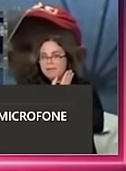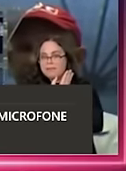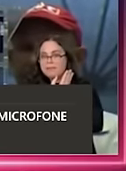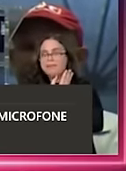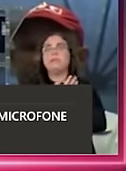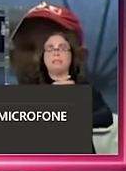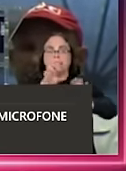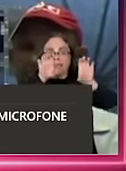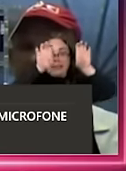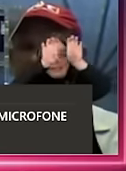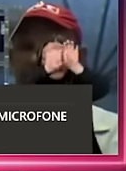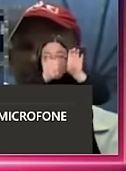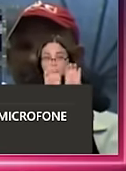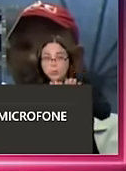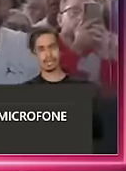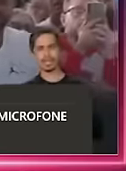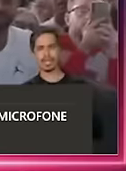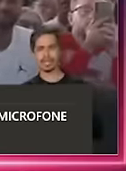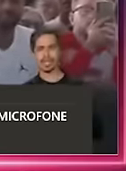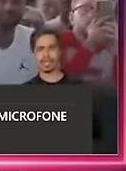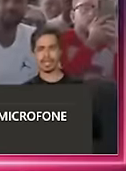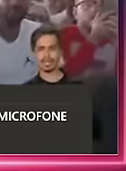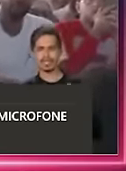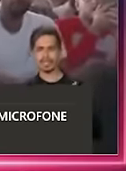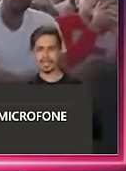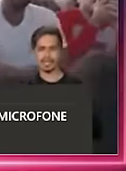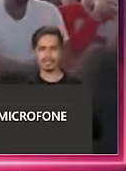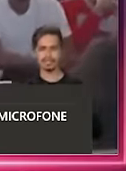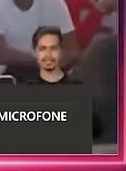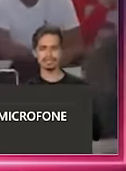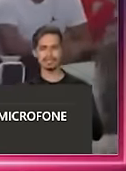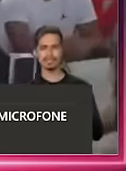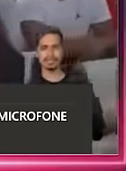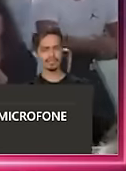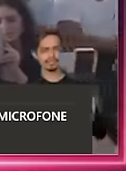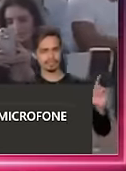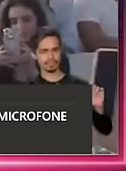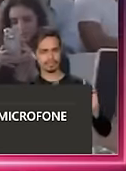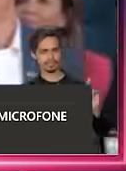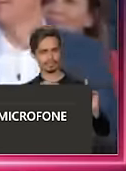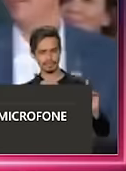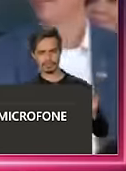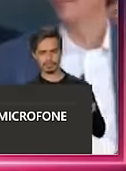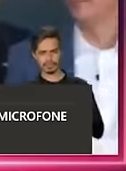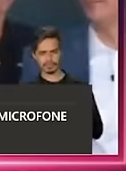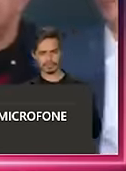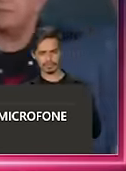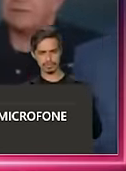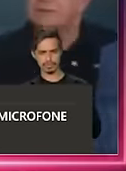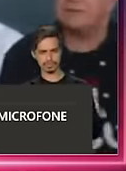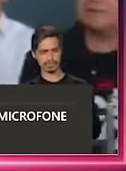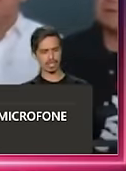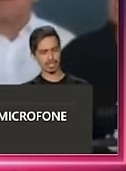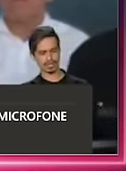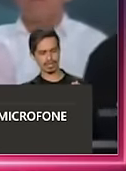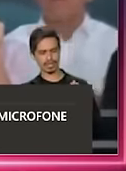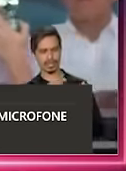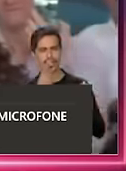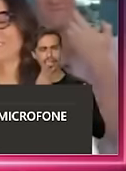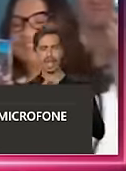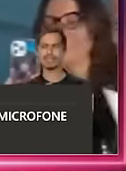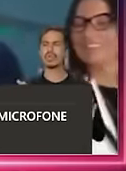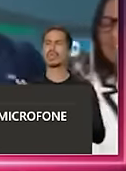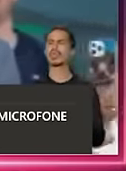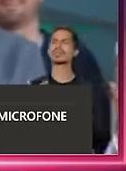supostas semelhanças com Joe Biden. Estou vendo vários artigos de colunista dizendo que eu estou cansado. O Lula